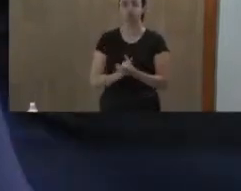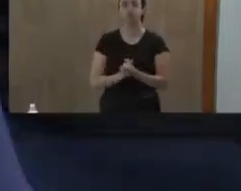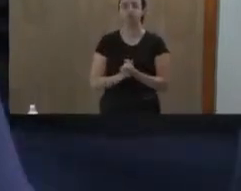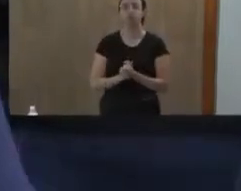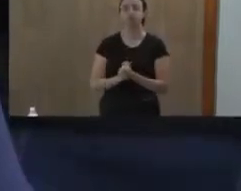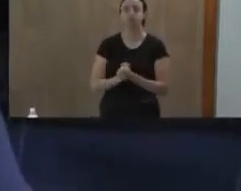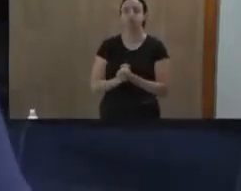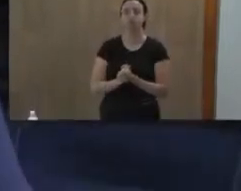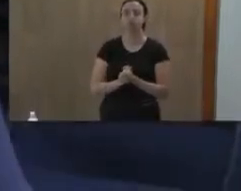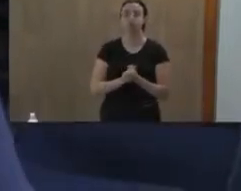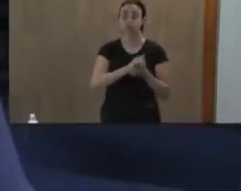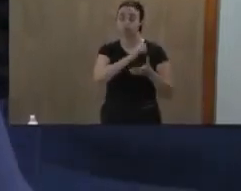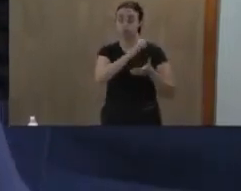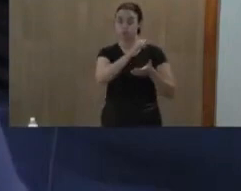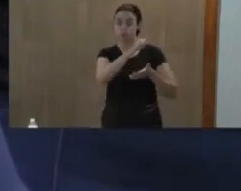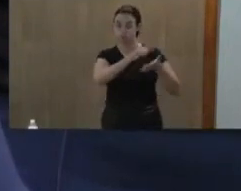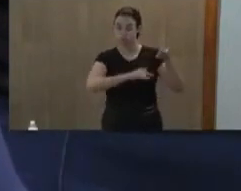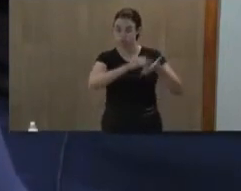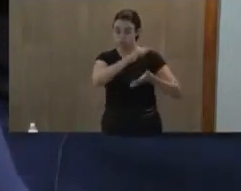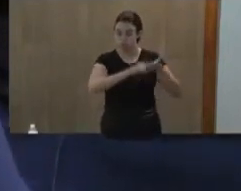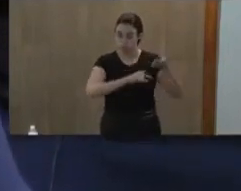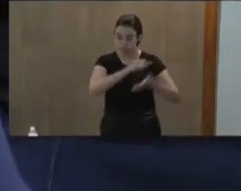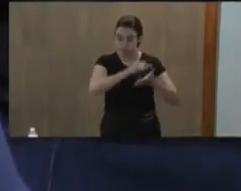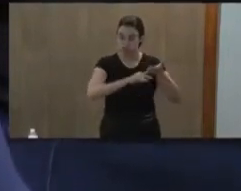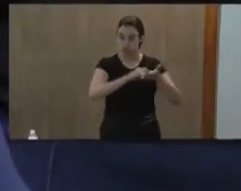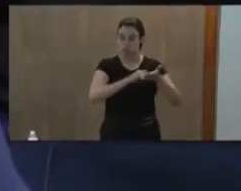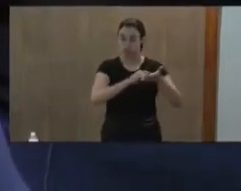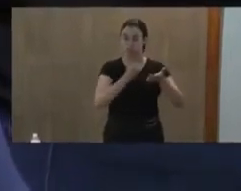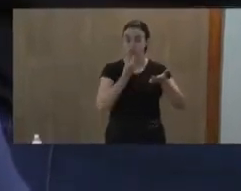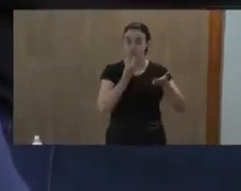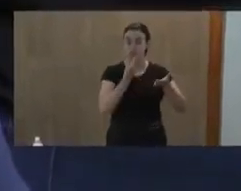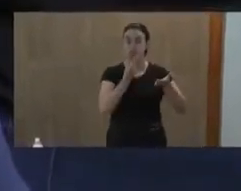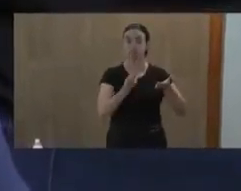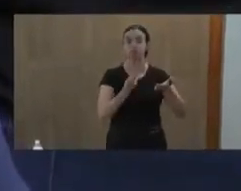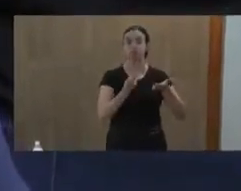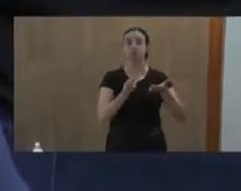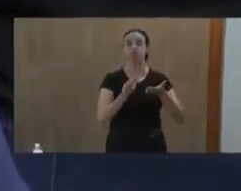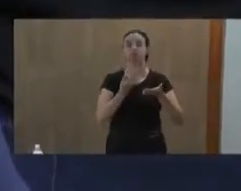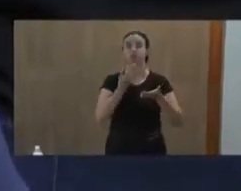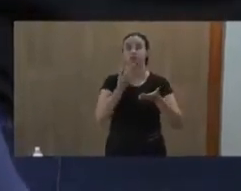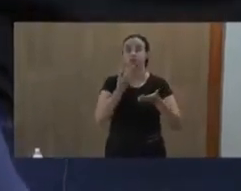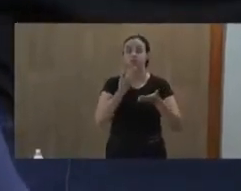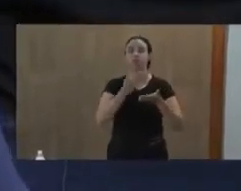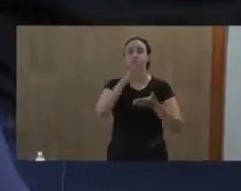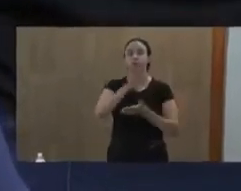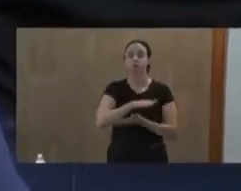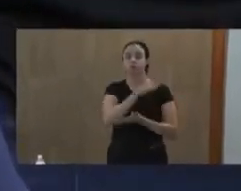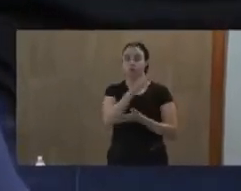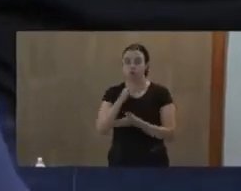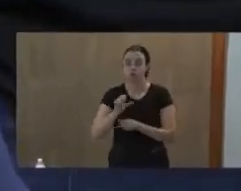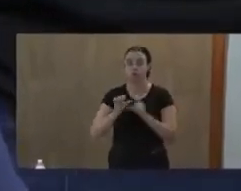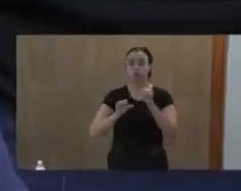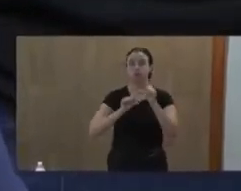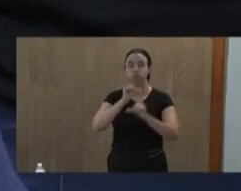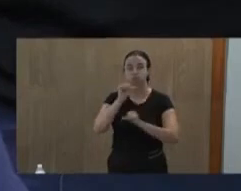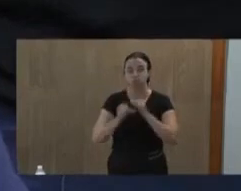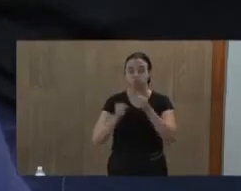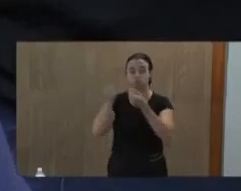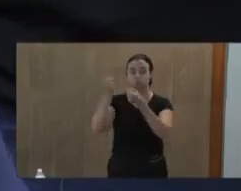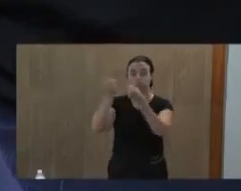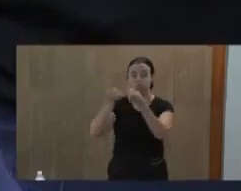Venho através desta respeitosa encaminhar alteração no cronograma da prestação de contas das